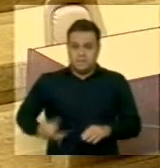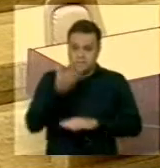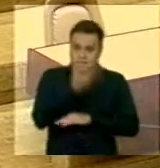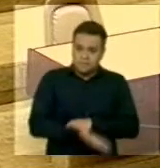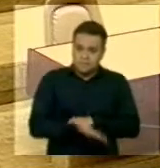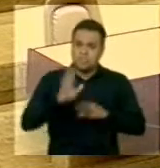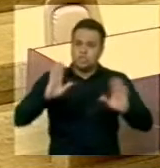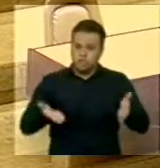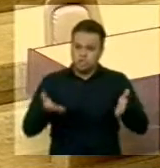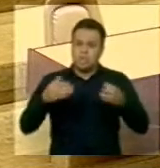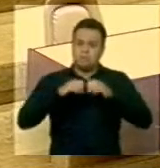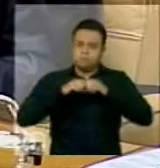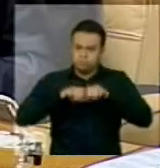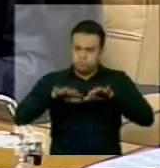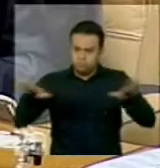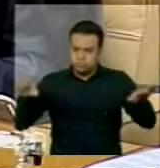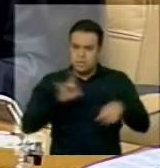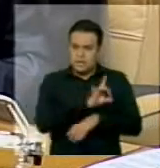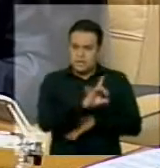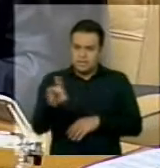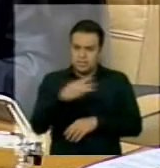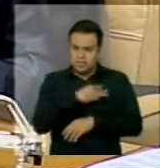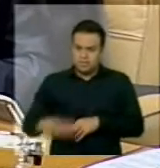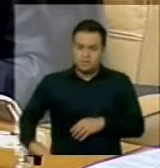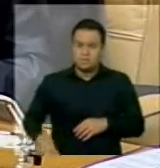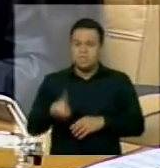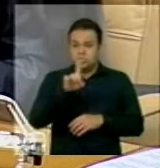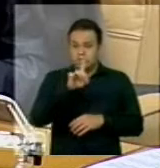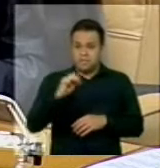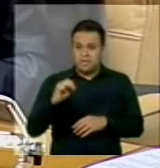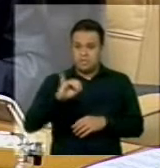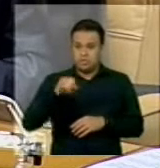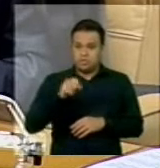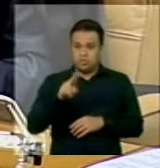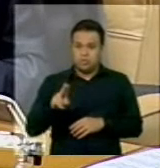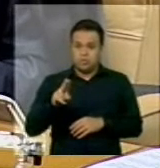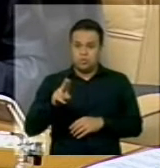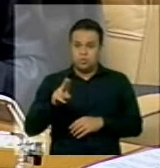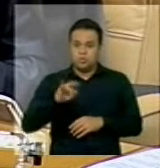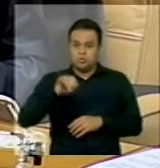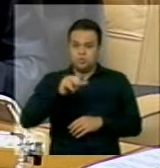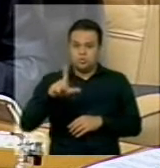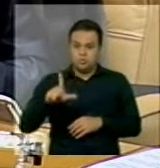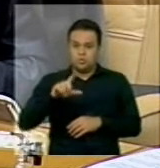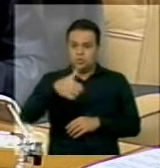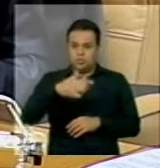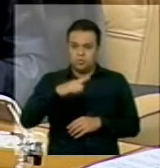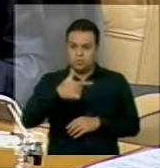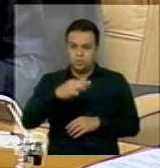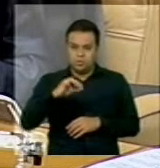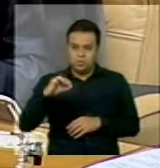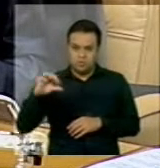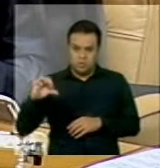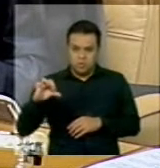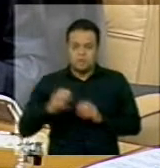houvera feito chegar aos vossos gabinetes. Em 10 de julho de 2009, no exercício da presidência deste tribunal,